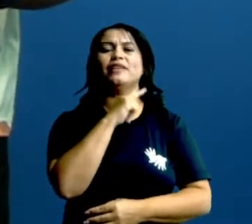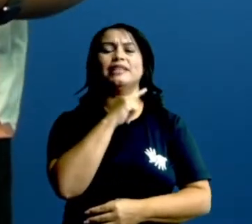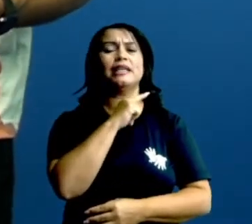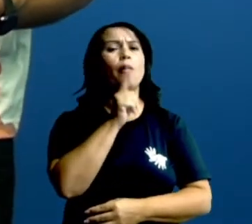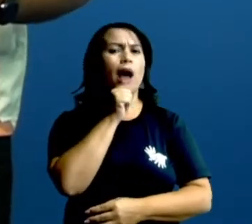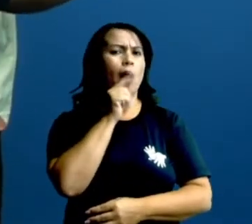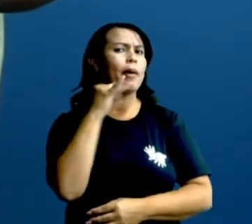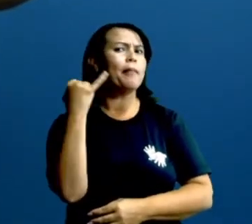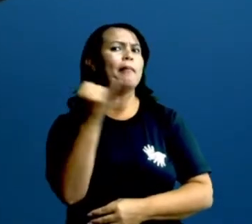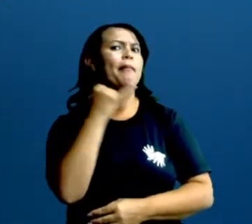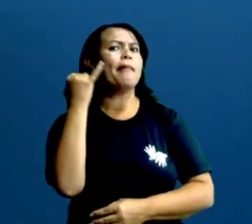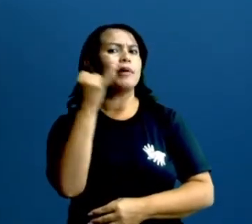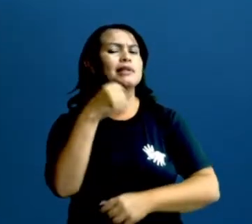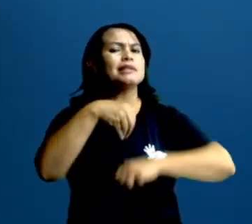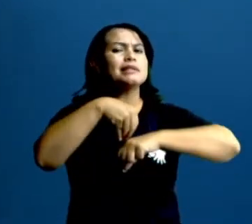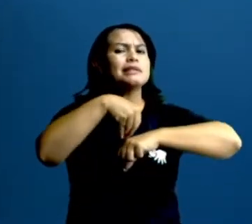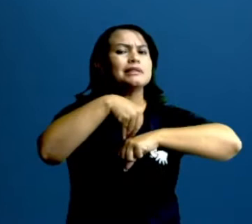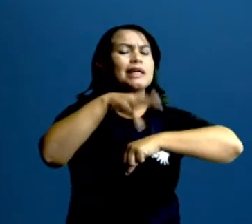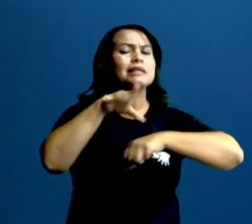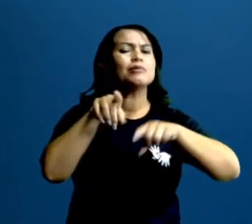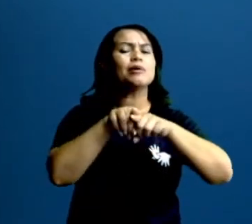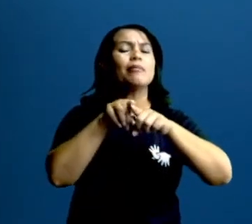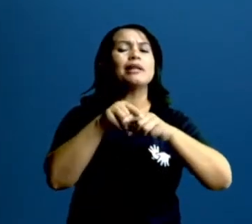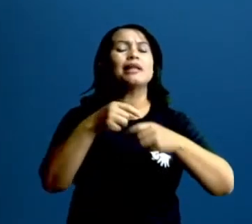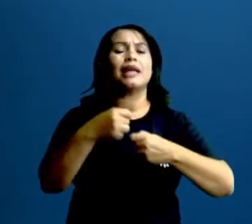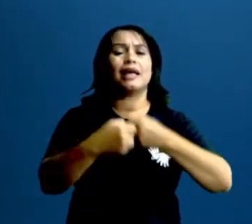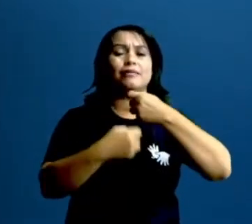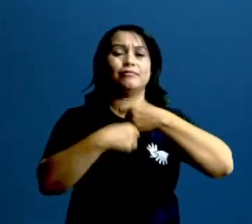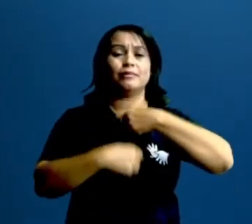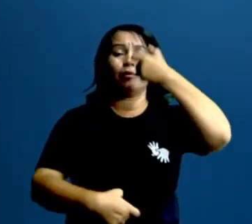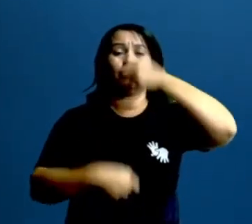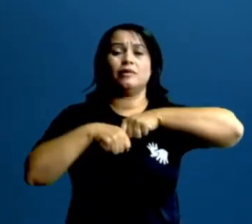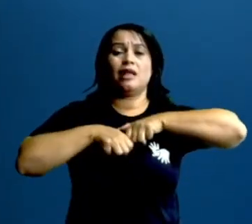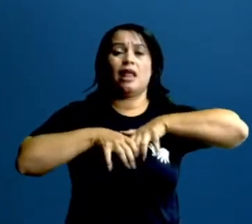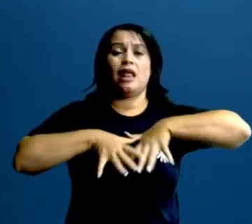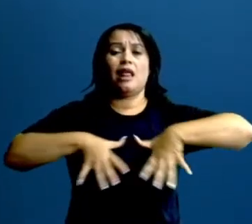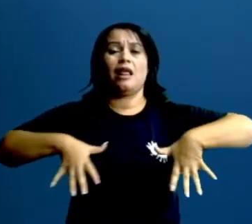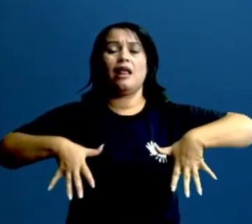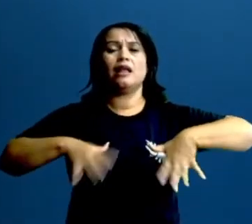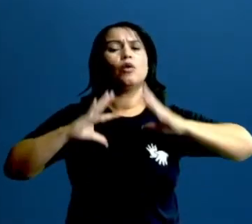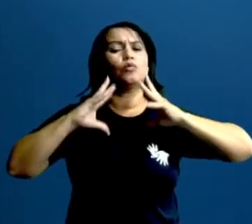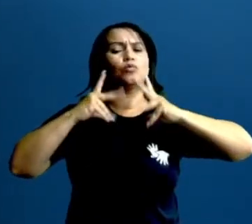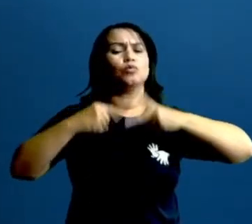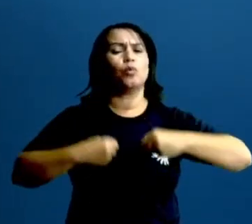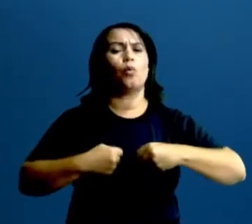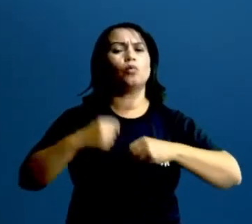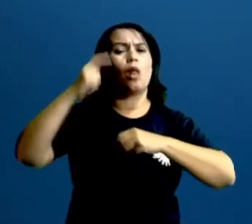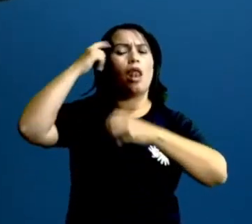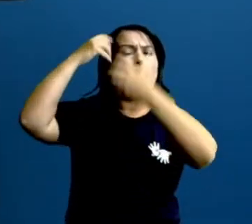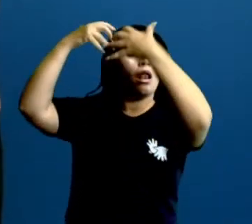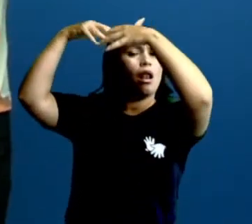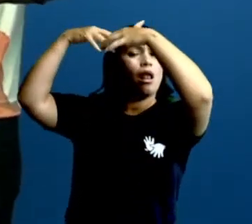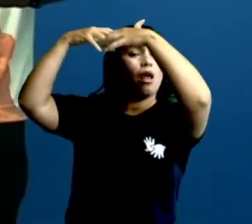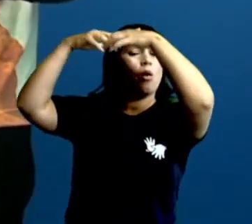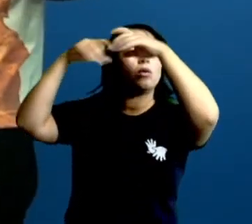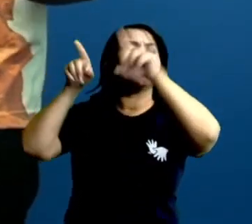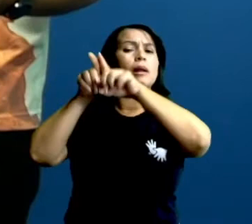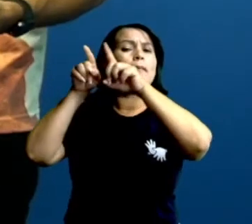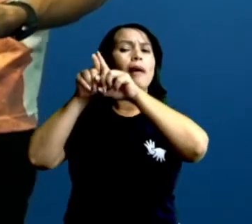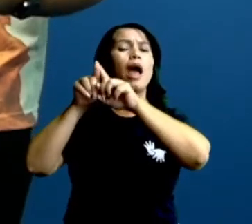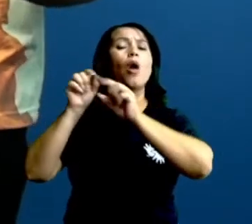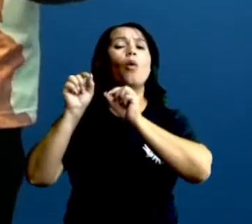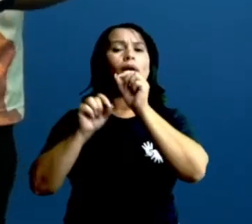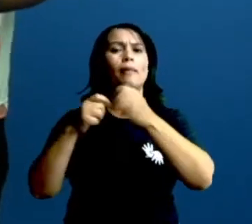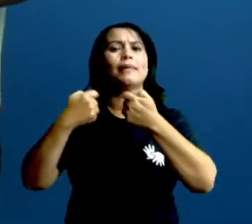água é fundamental na transmissão dos impulsos nervosos, tá certo? Portanto, todo o nosso sistema neurológico, todos os nossos neurônios,